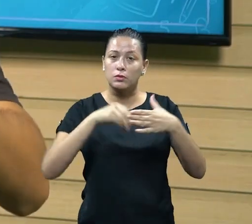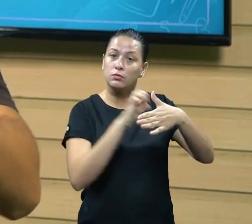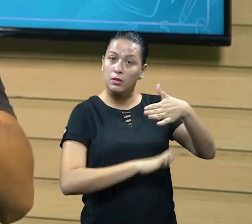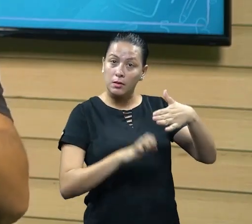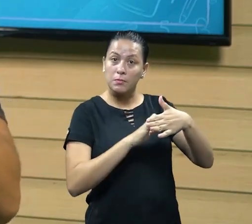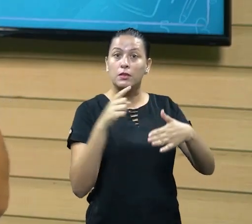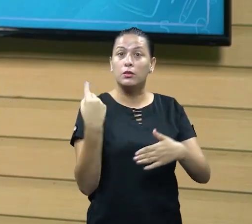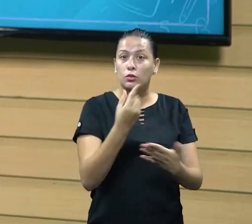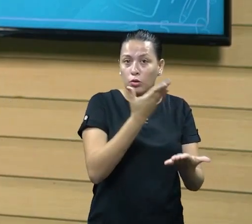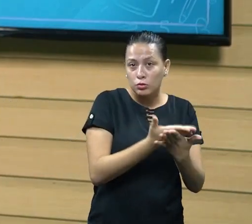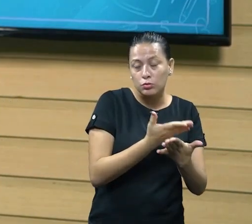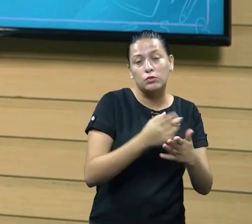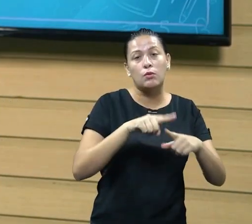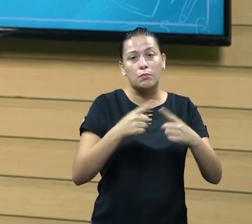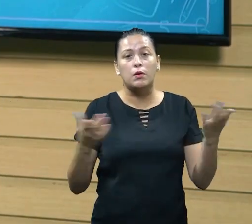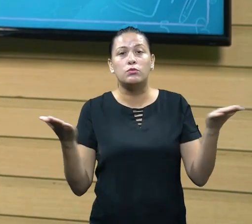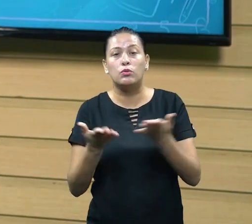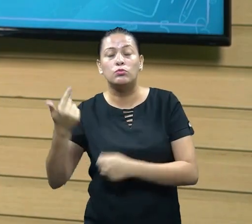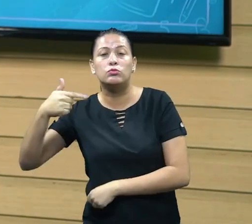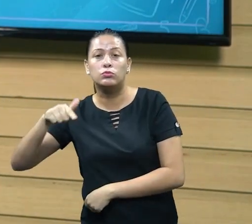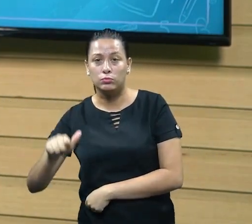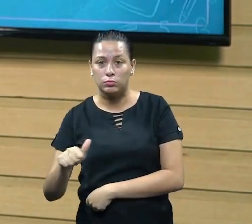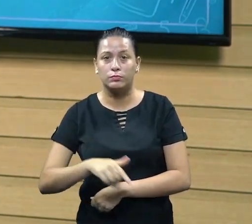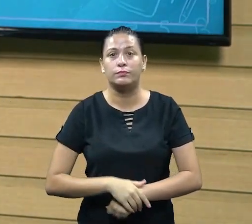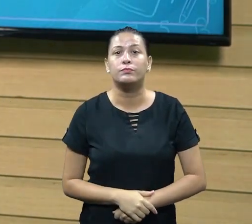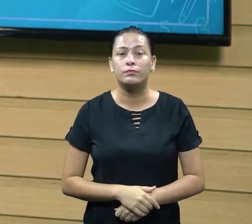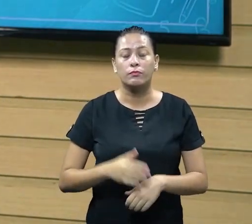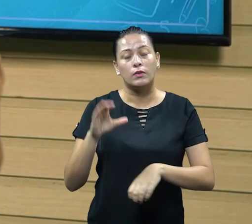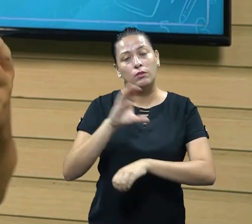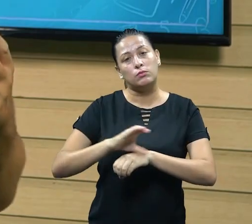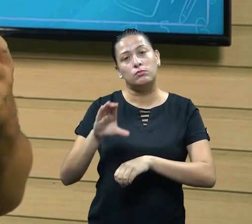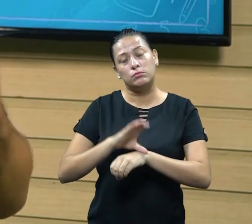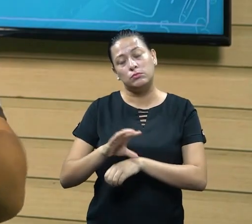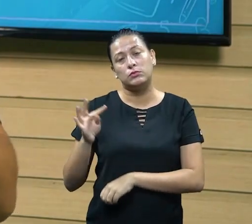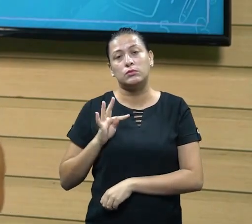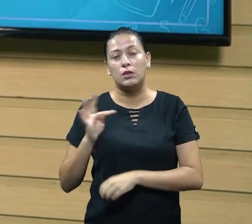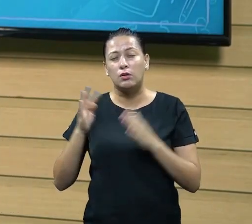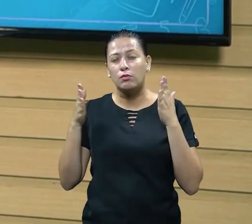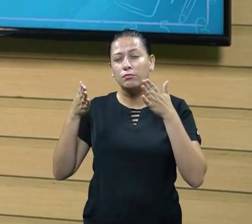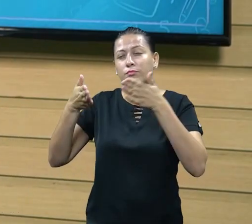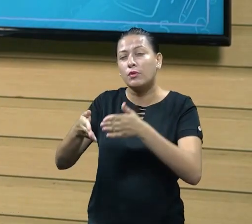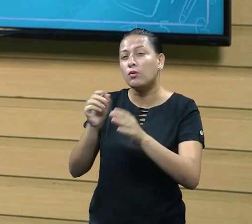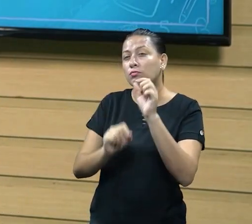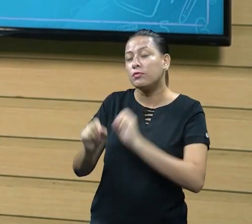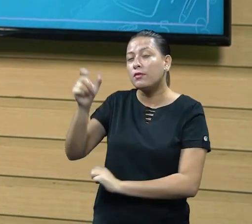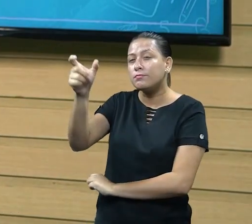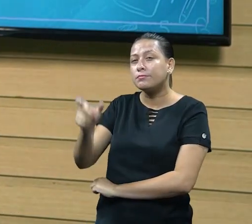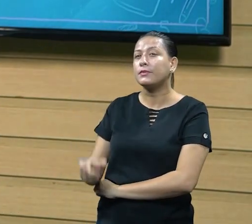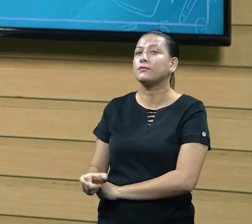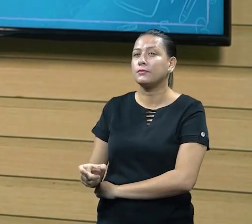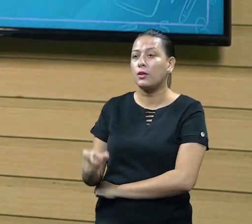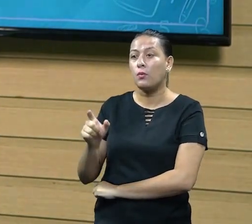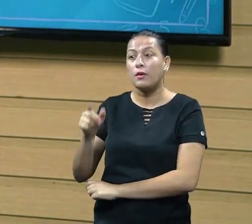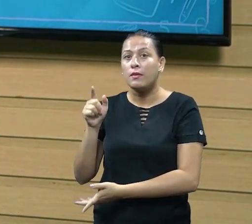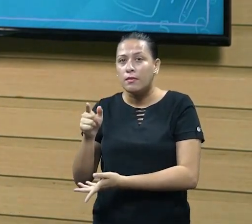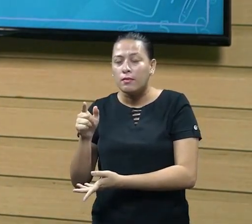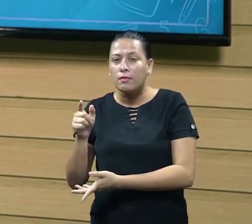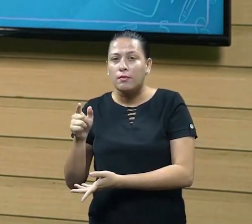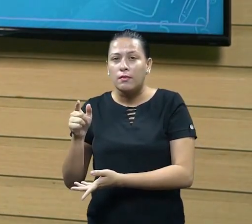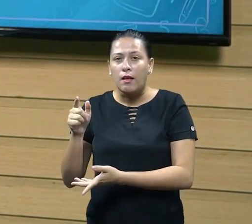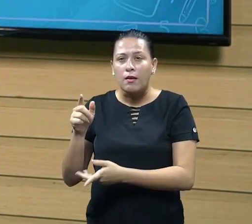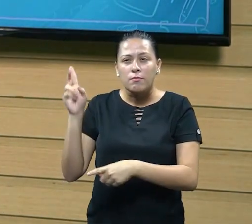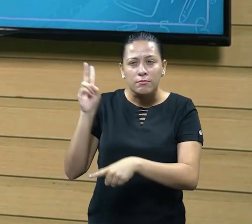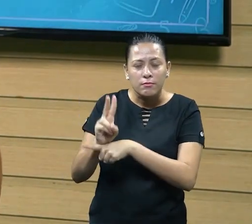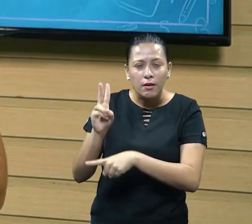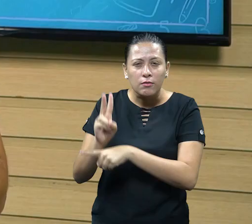né? Lembrando, né, o curso técnico em RH, o foco é no indivíduo, onde você vai cuidar dele antes mesmo dele entrar até a sua